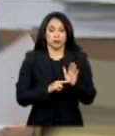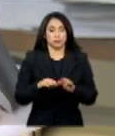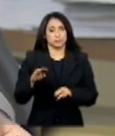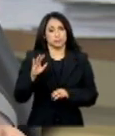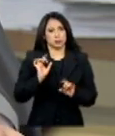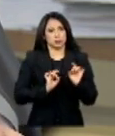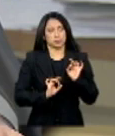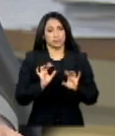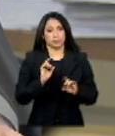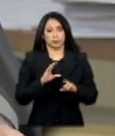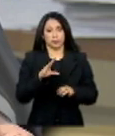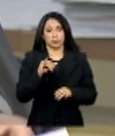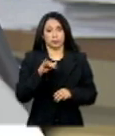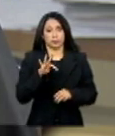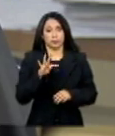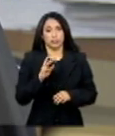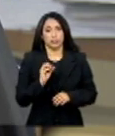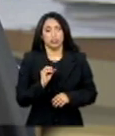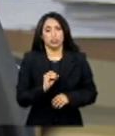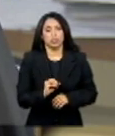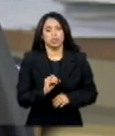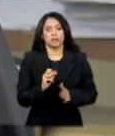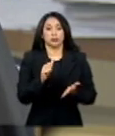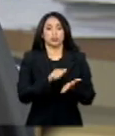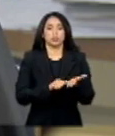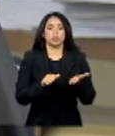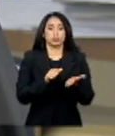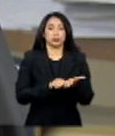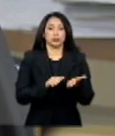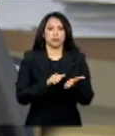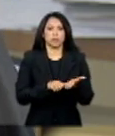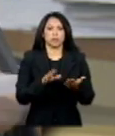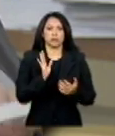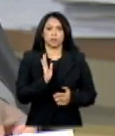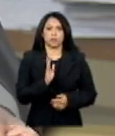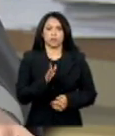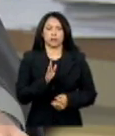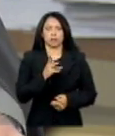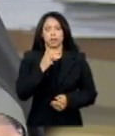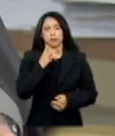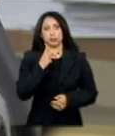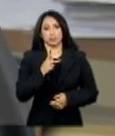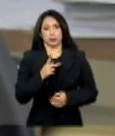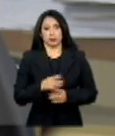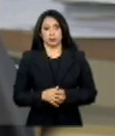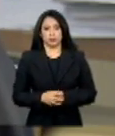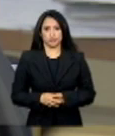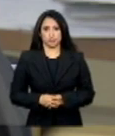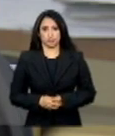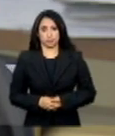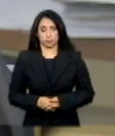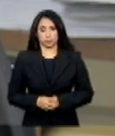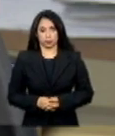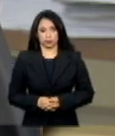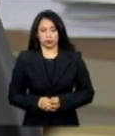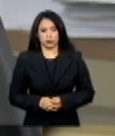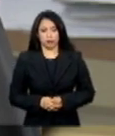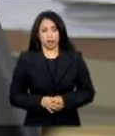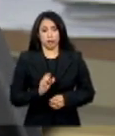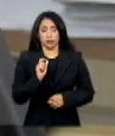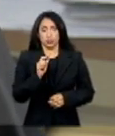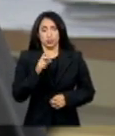cito aqui os autores já referi no caso em análise não